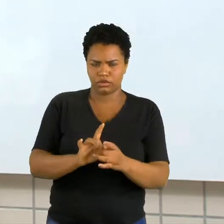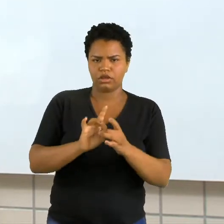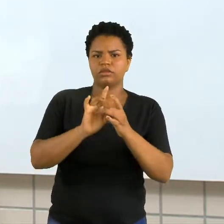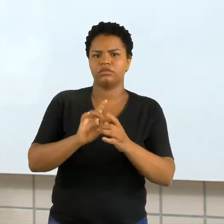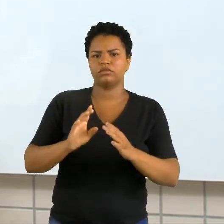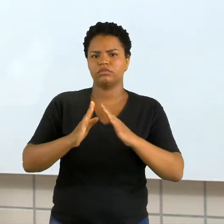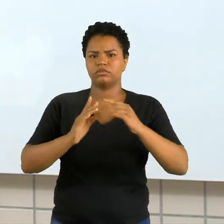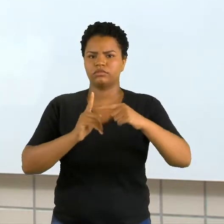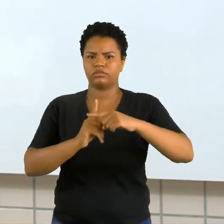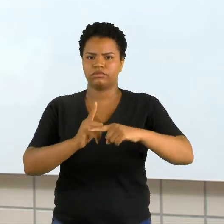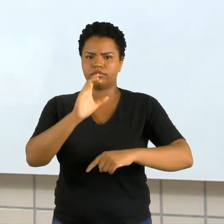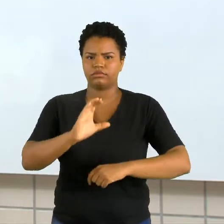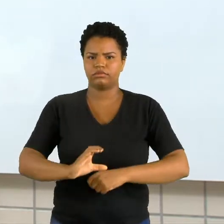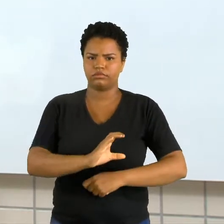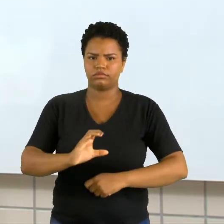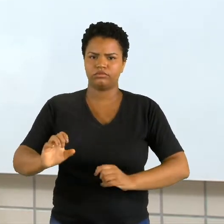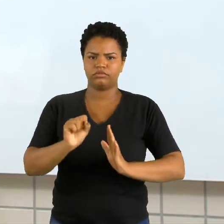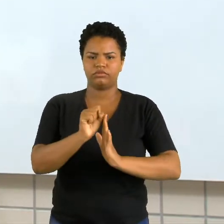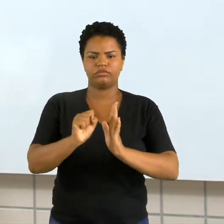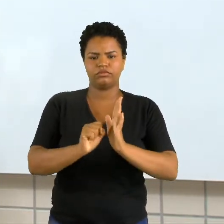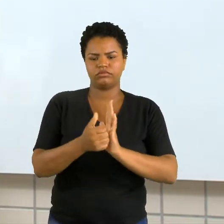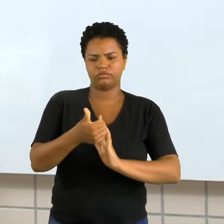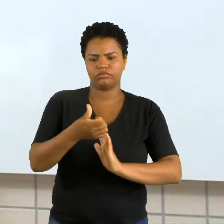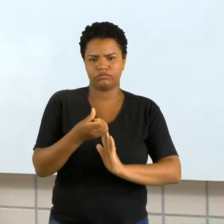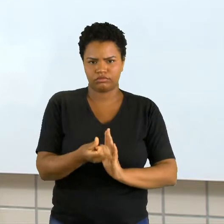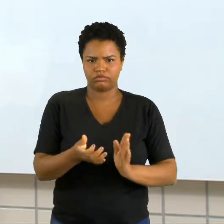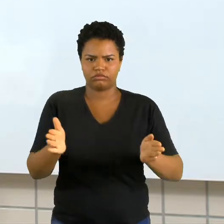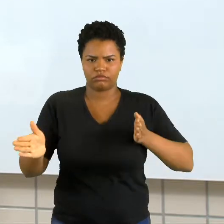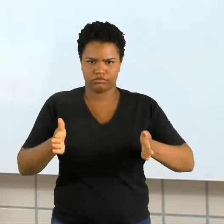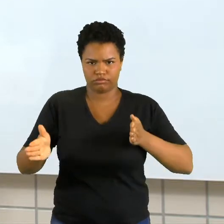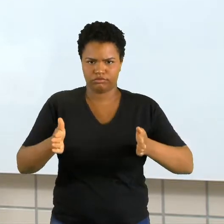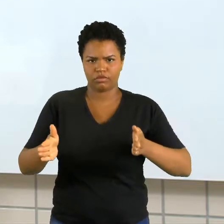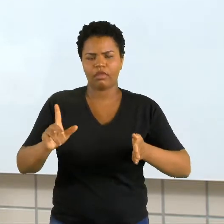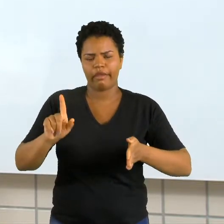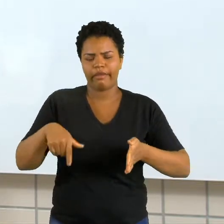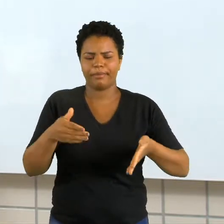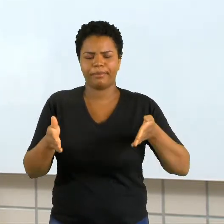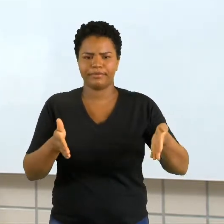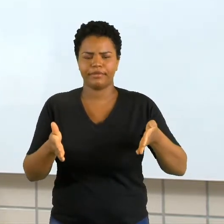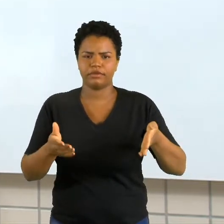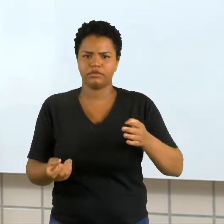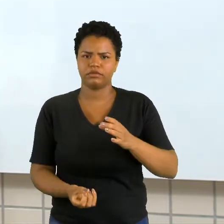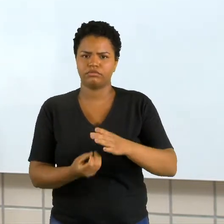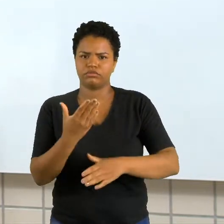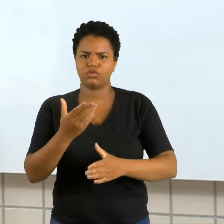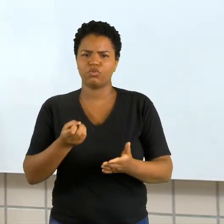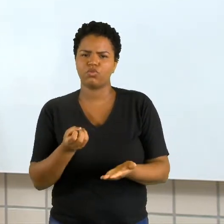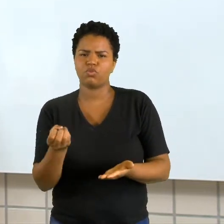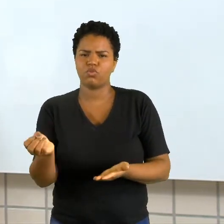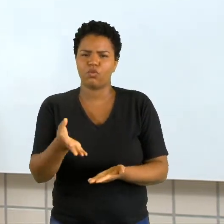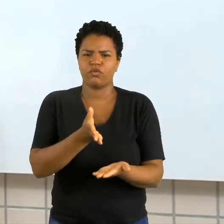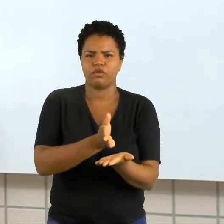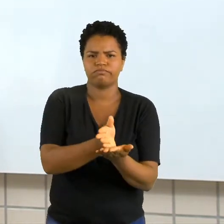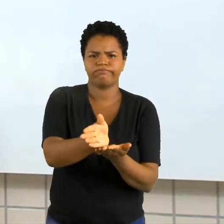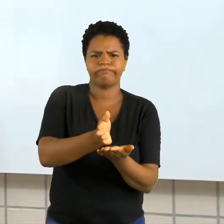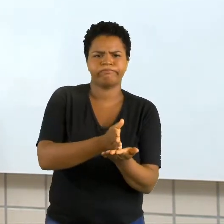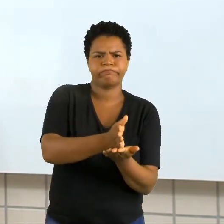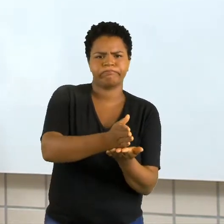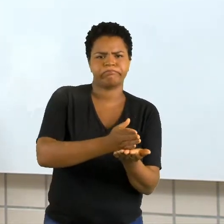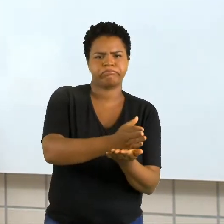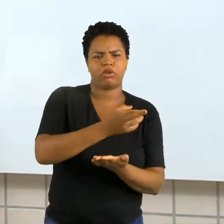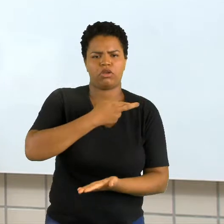durante o século XVI. Ou seja, foi o período na qual vai surgir novas vertentes religiosas do